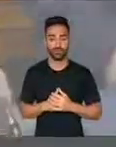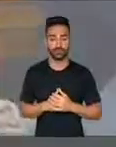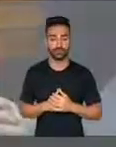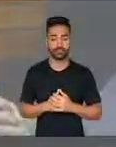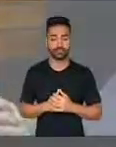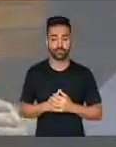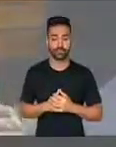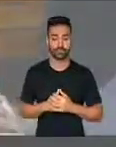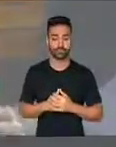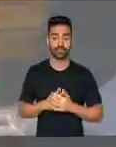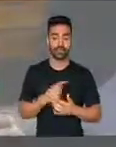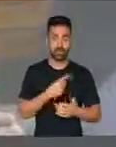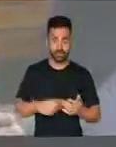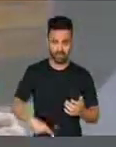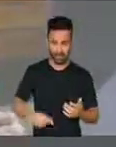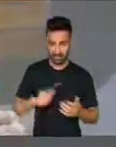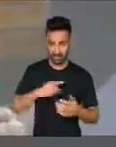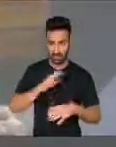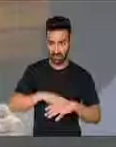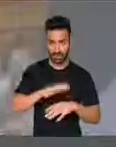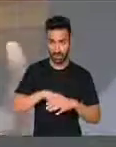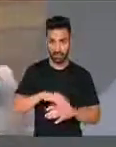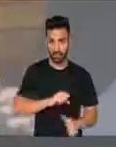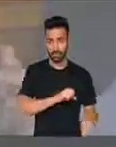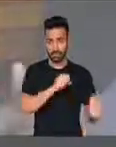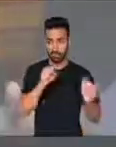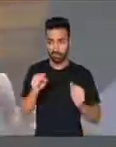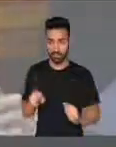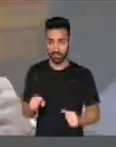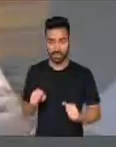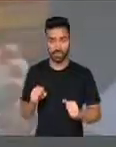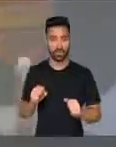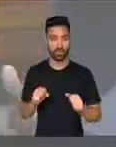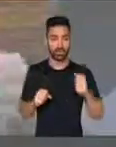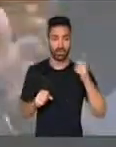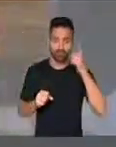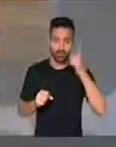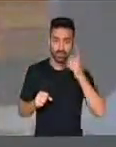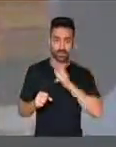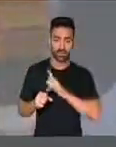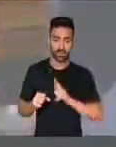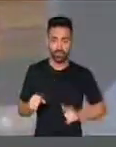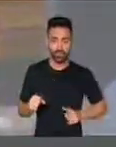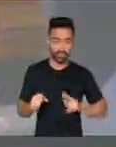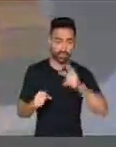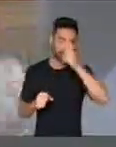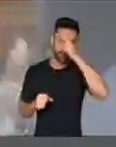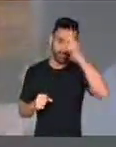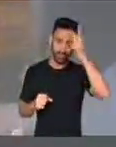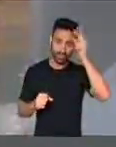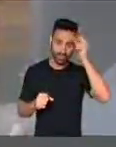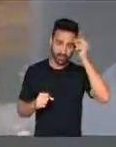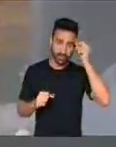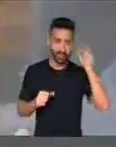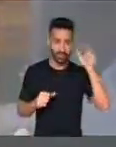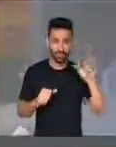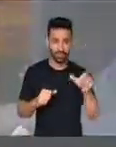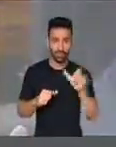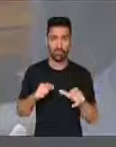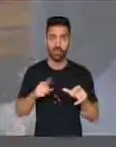o poder de transformar deputados, senadores, governadores, prefeitos em